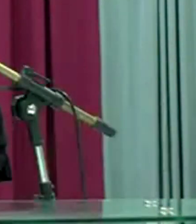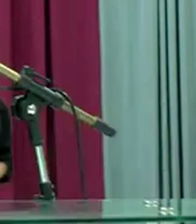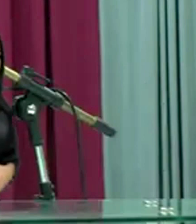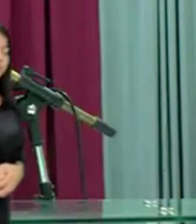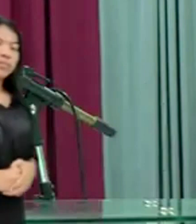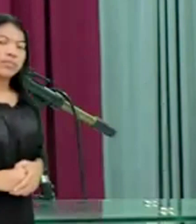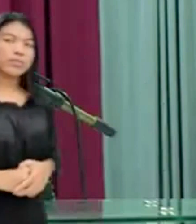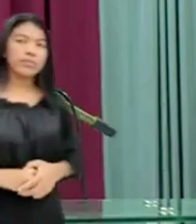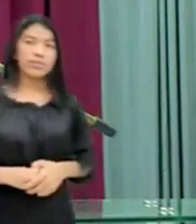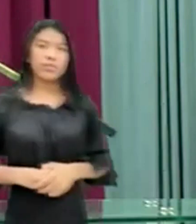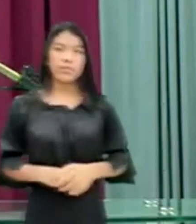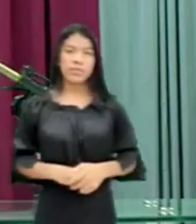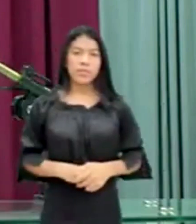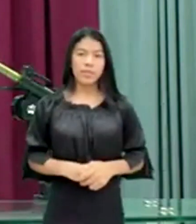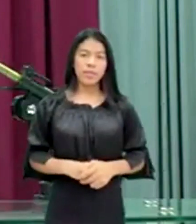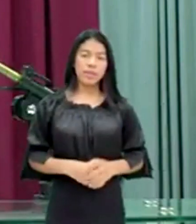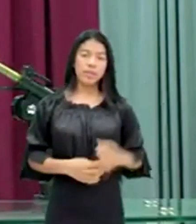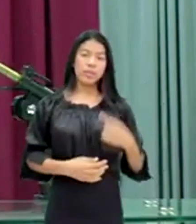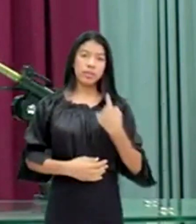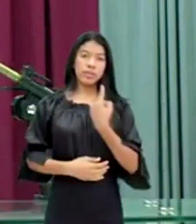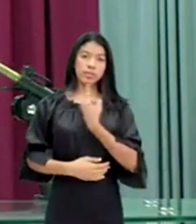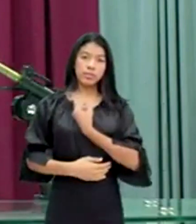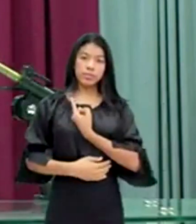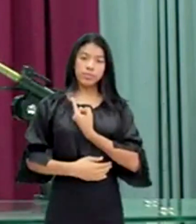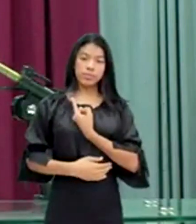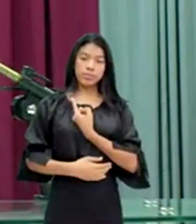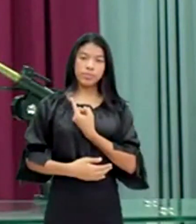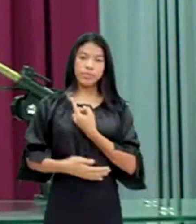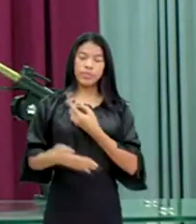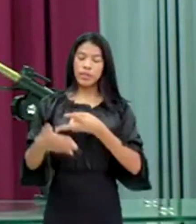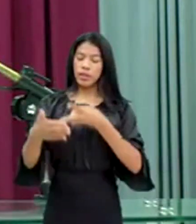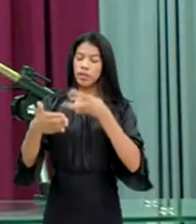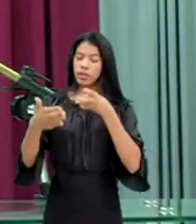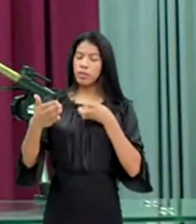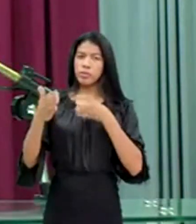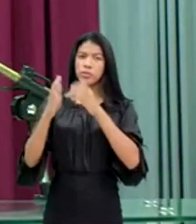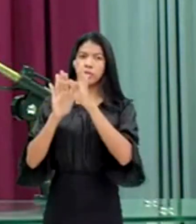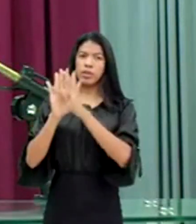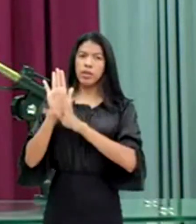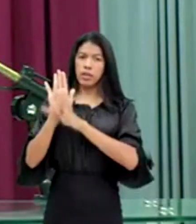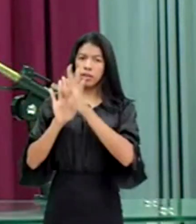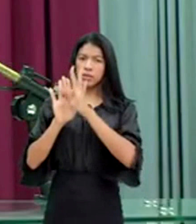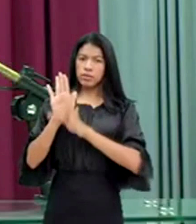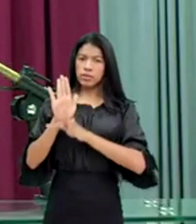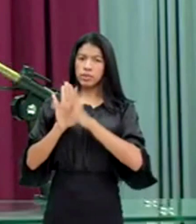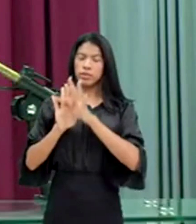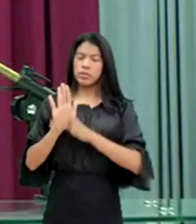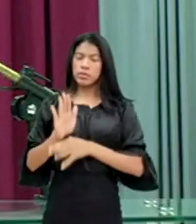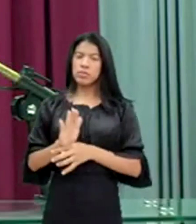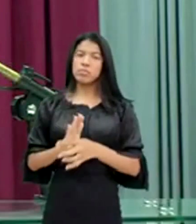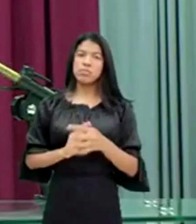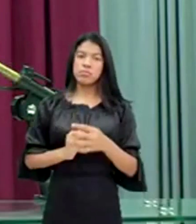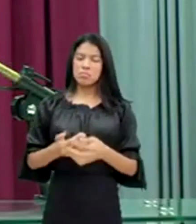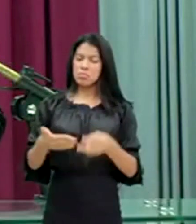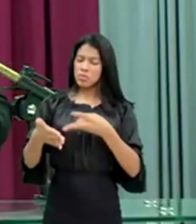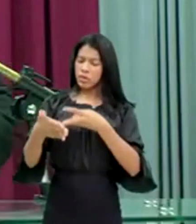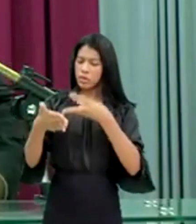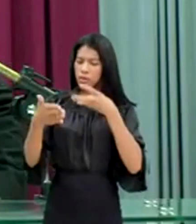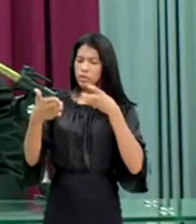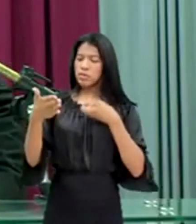estamos diante de um texto muito interessante da Palavra de Deus.